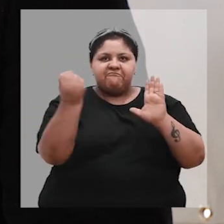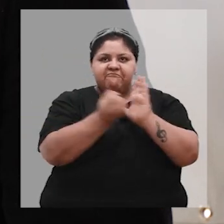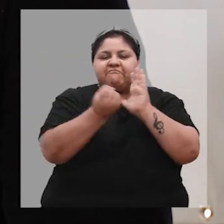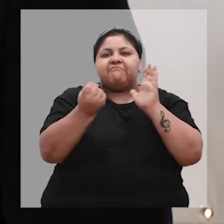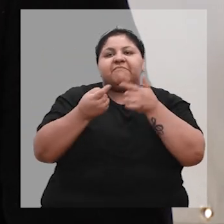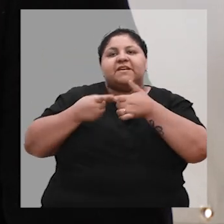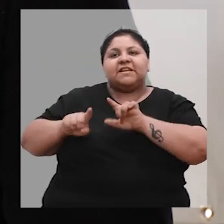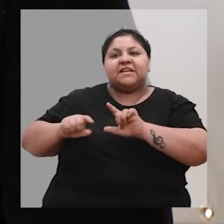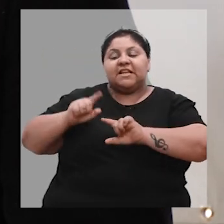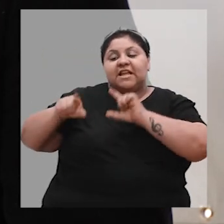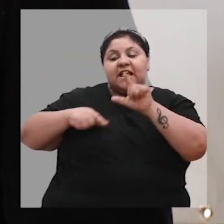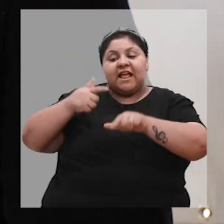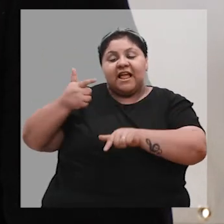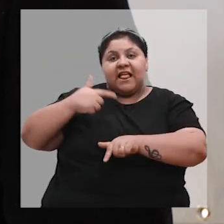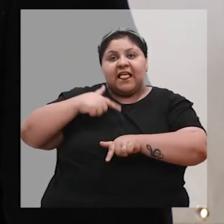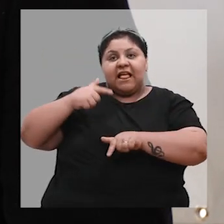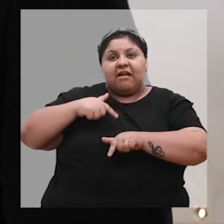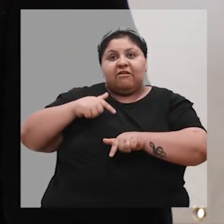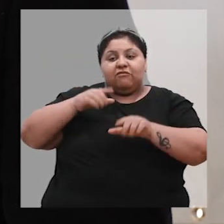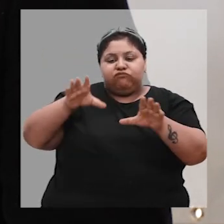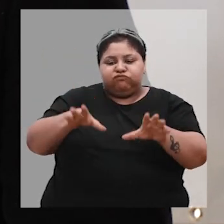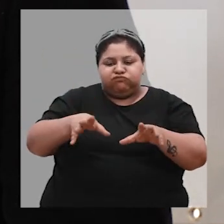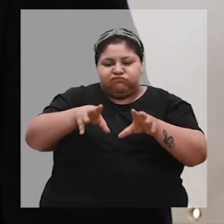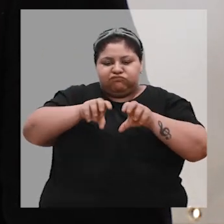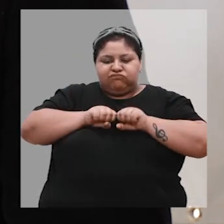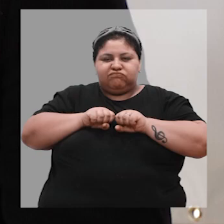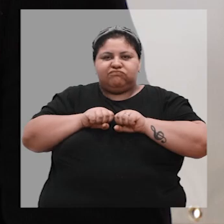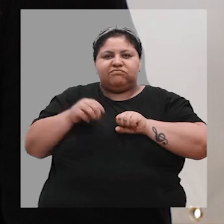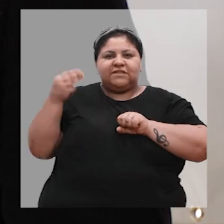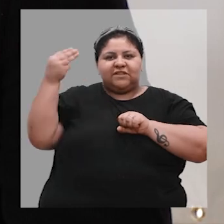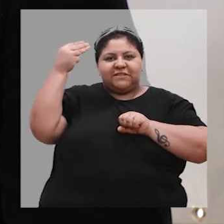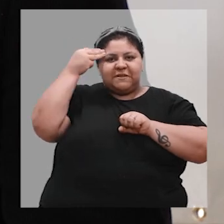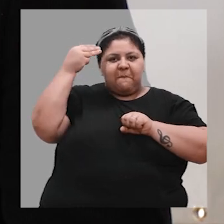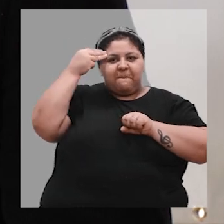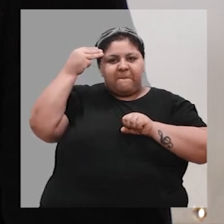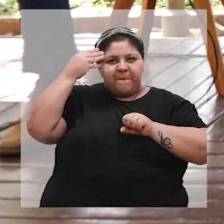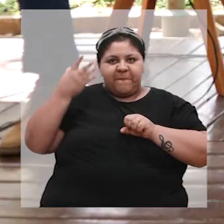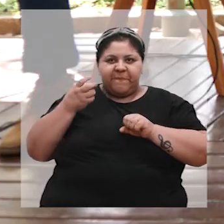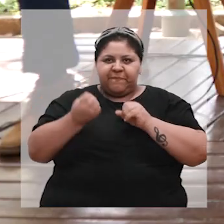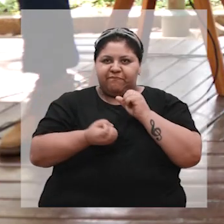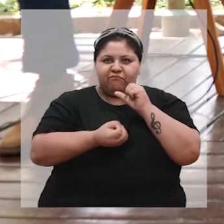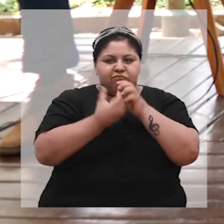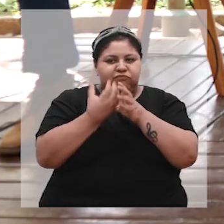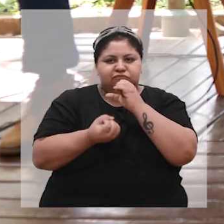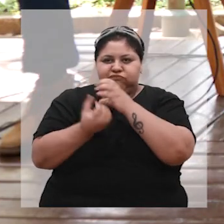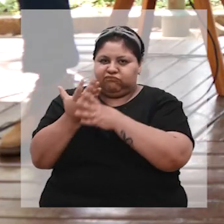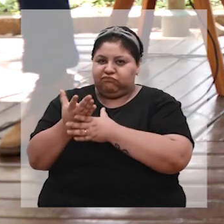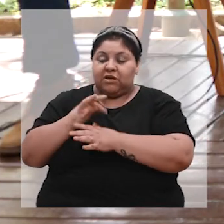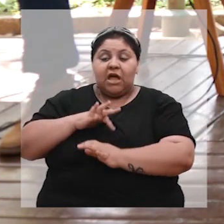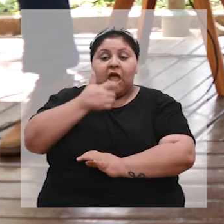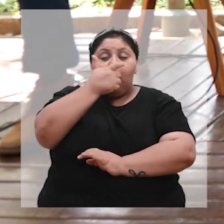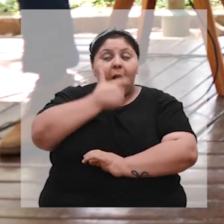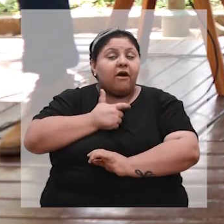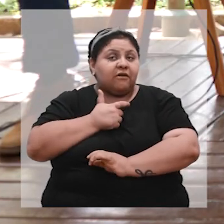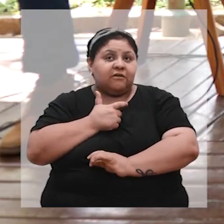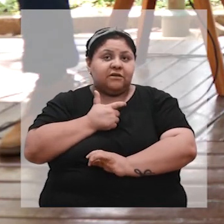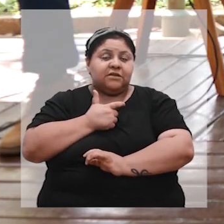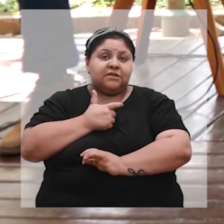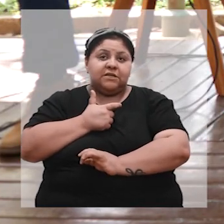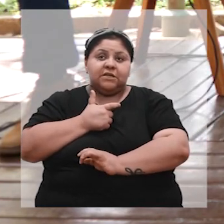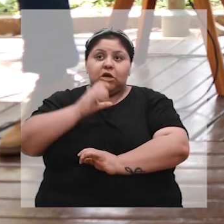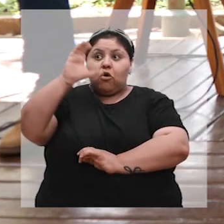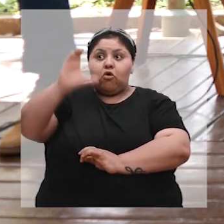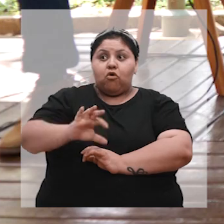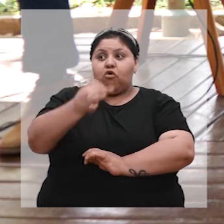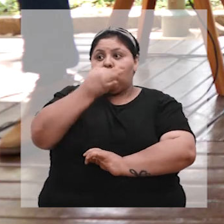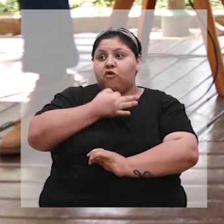marcantes, mas o que a gente leva são as nossas memórias, né, que são formadas. E eu acho que o